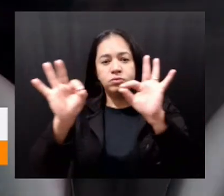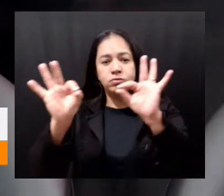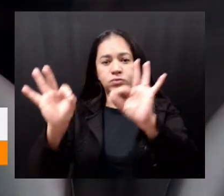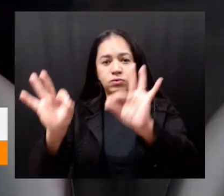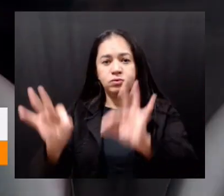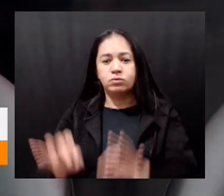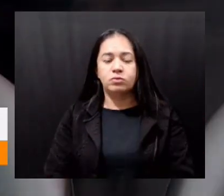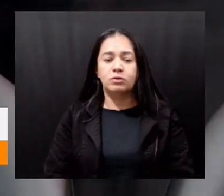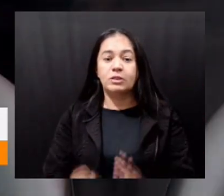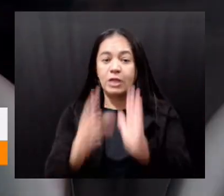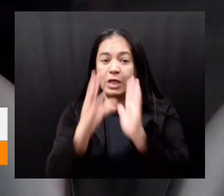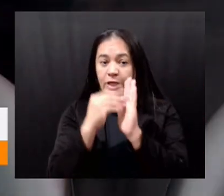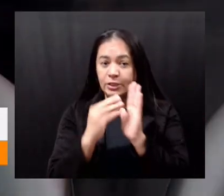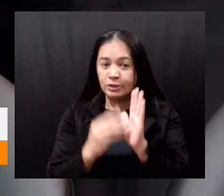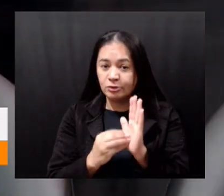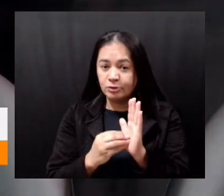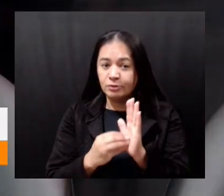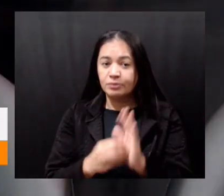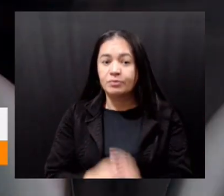de violência,